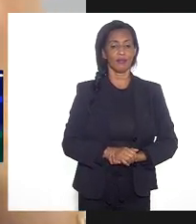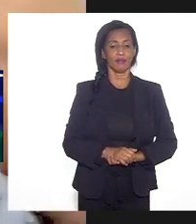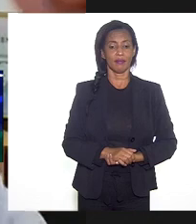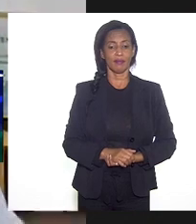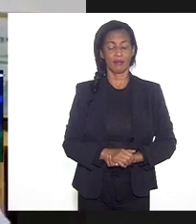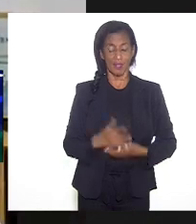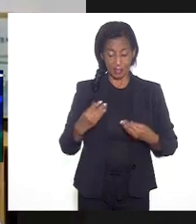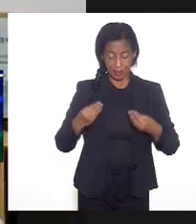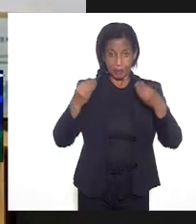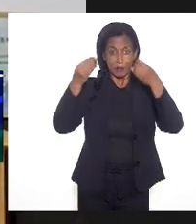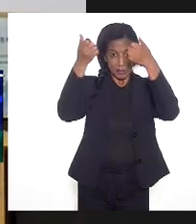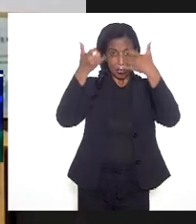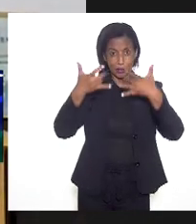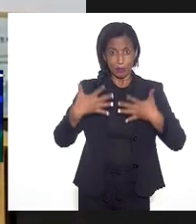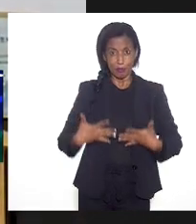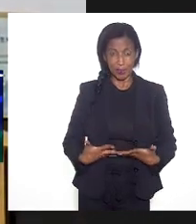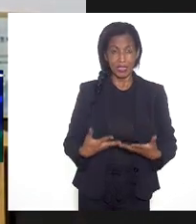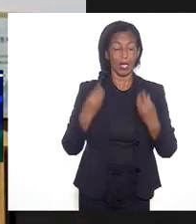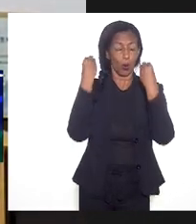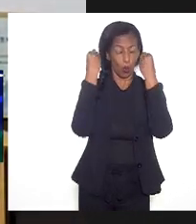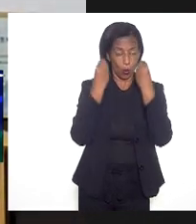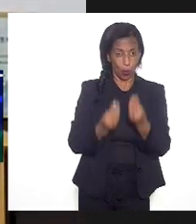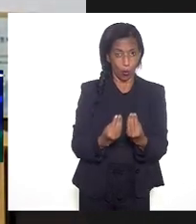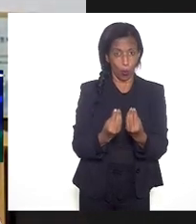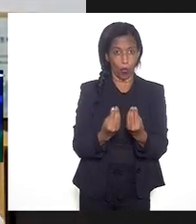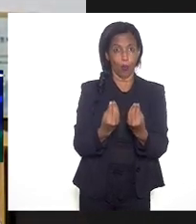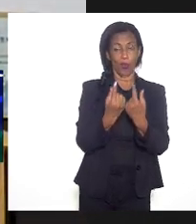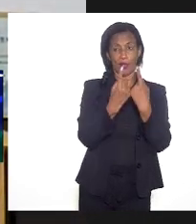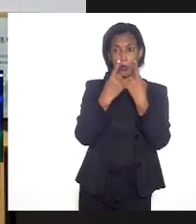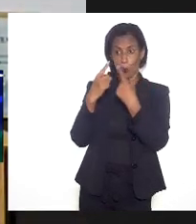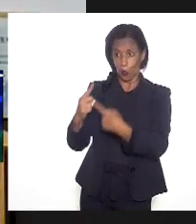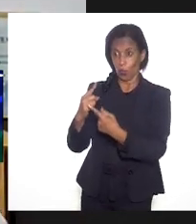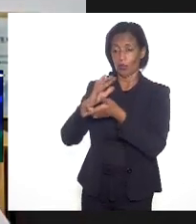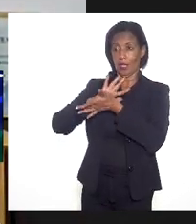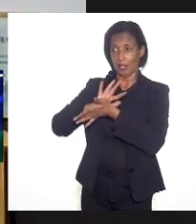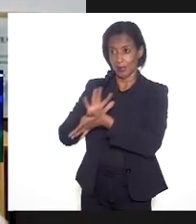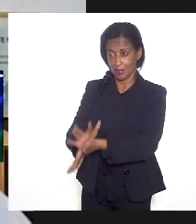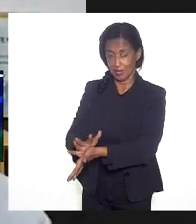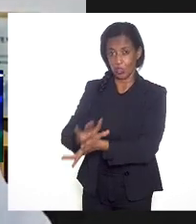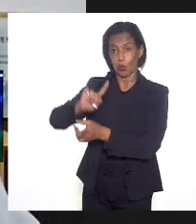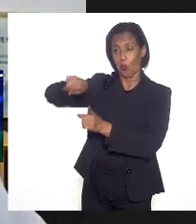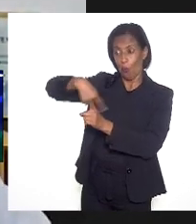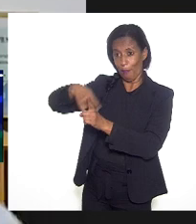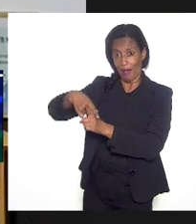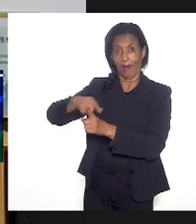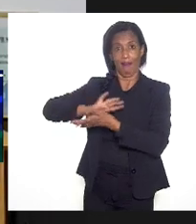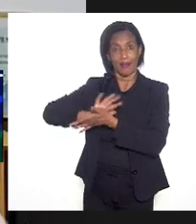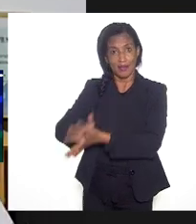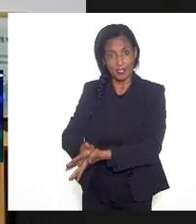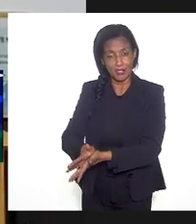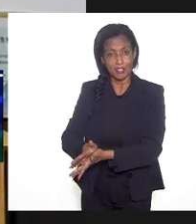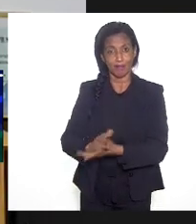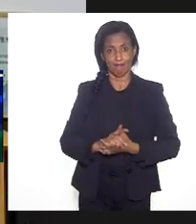Alguém me explique isso. Como é que se combate racismo com mais racismo?